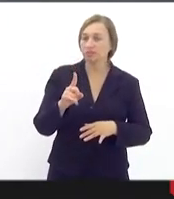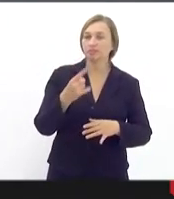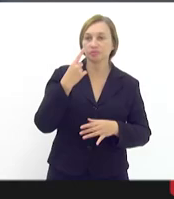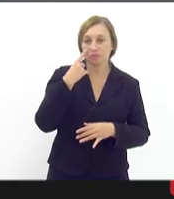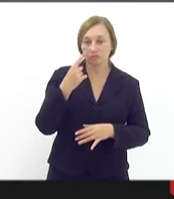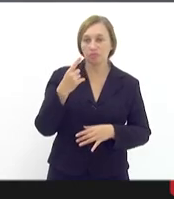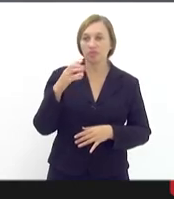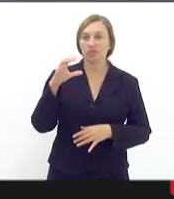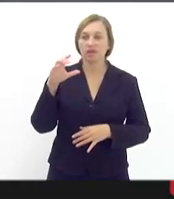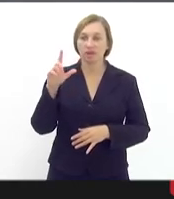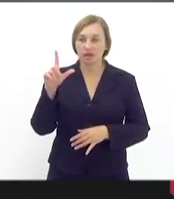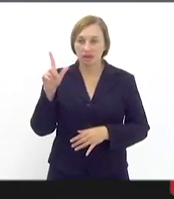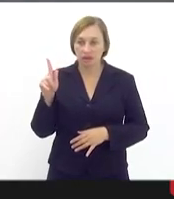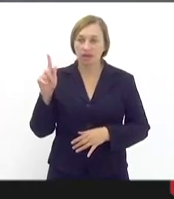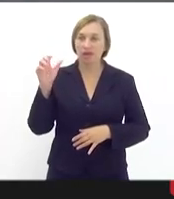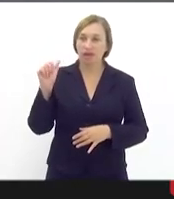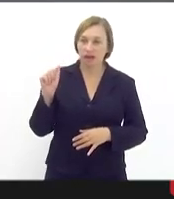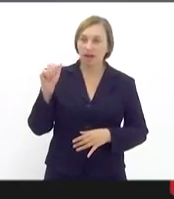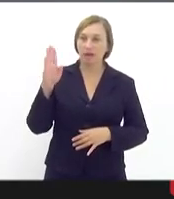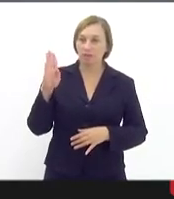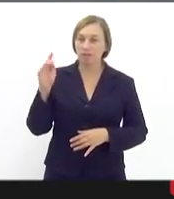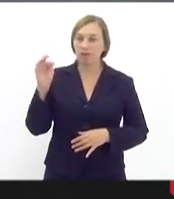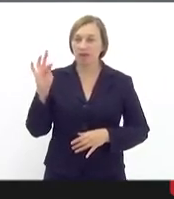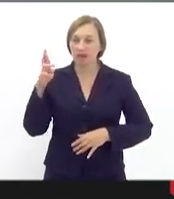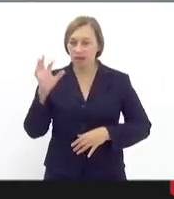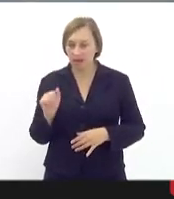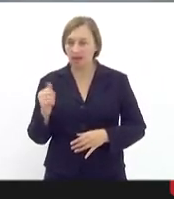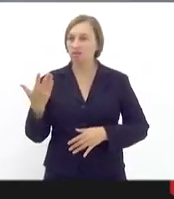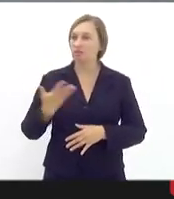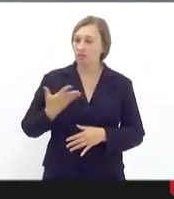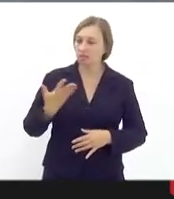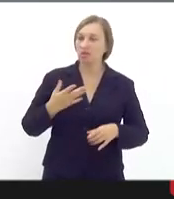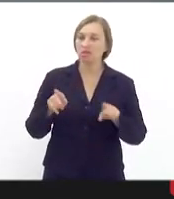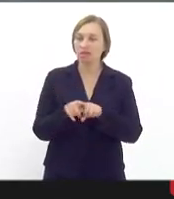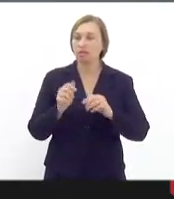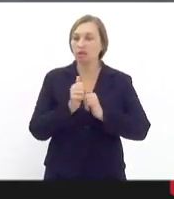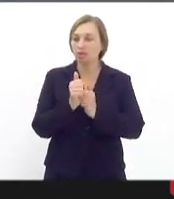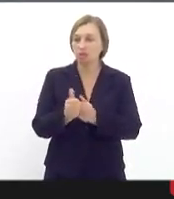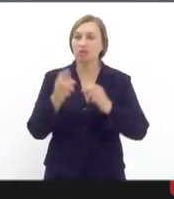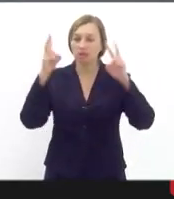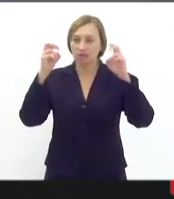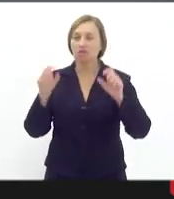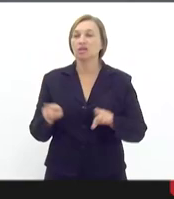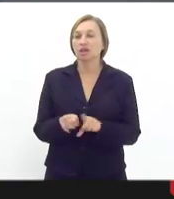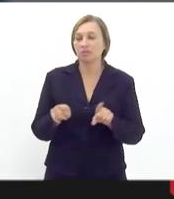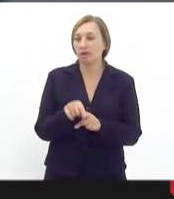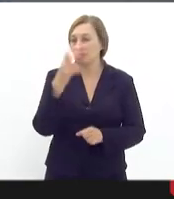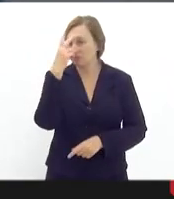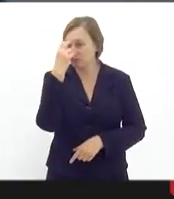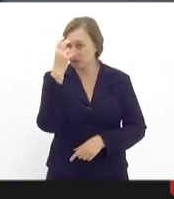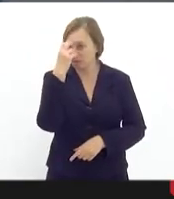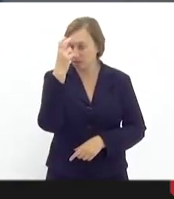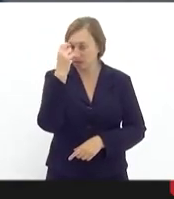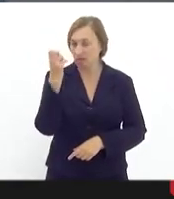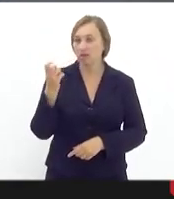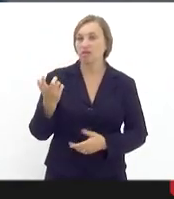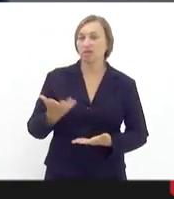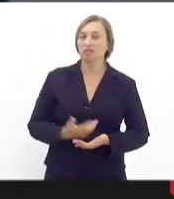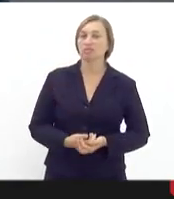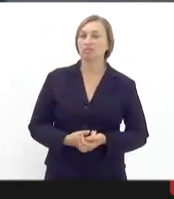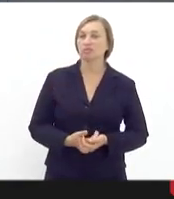Gabeira, nosso companheiro, né, também está acompanhando esse tema, e o Felipe Neto, que é o nosso